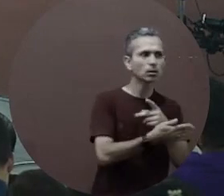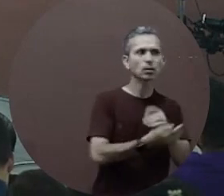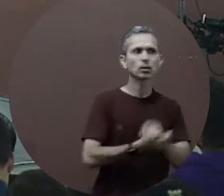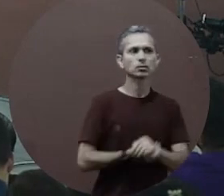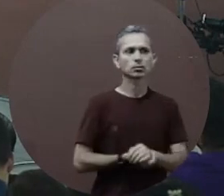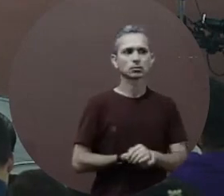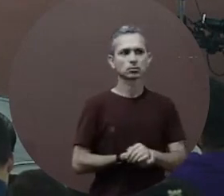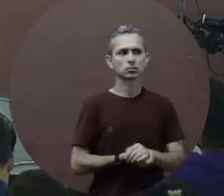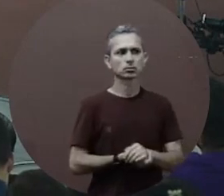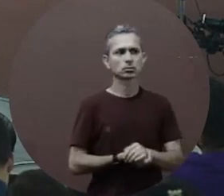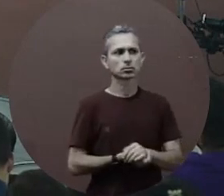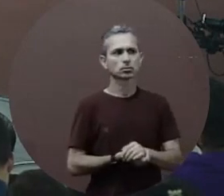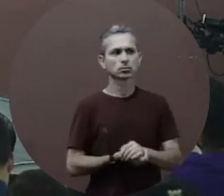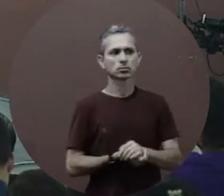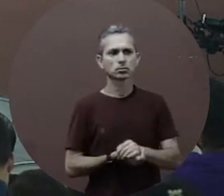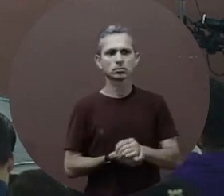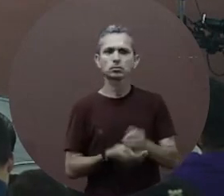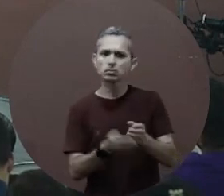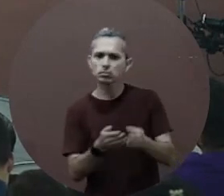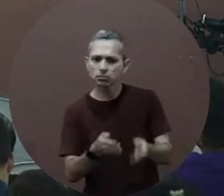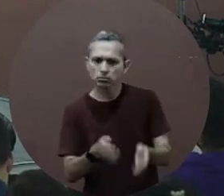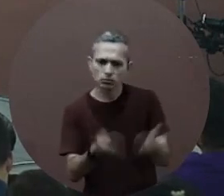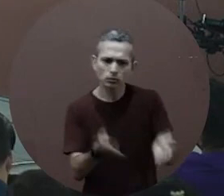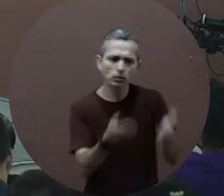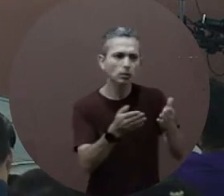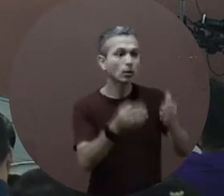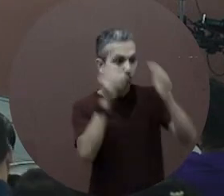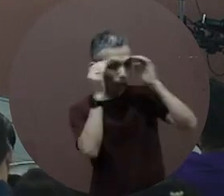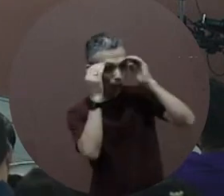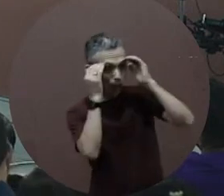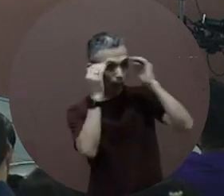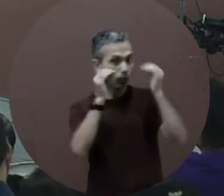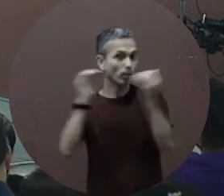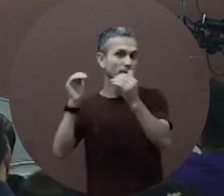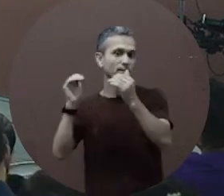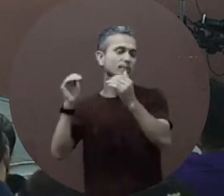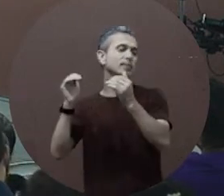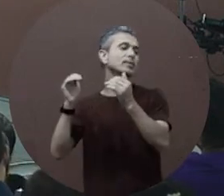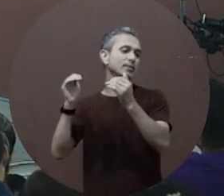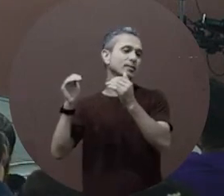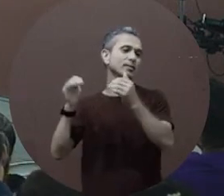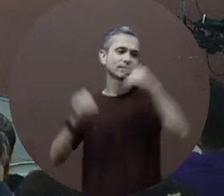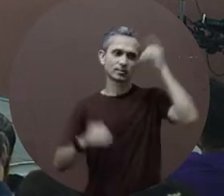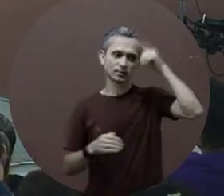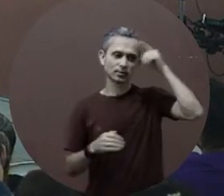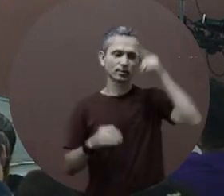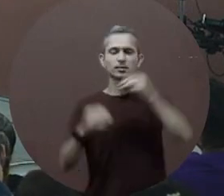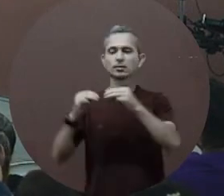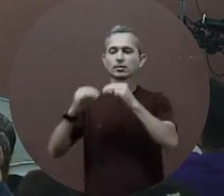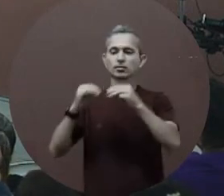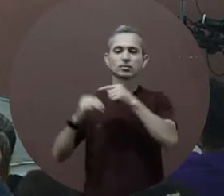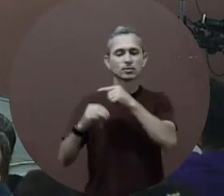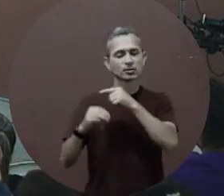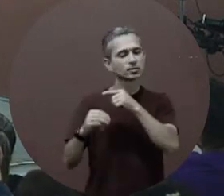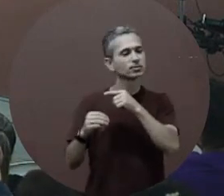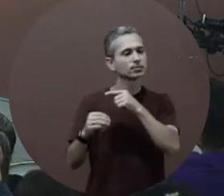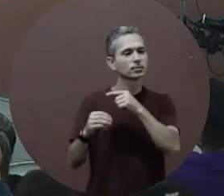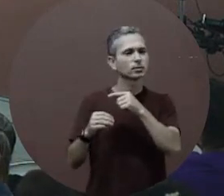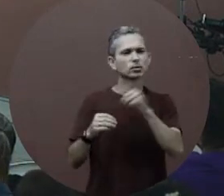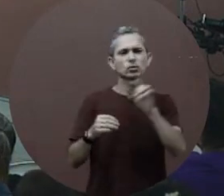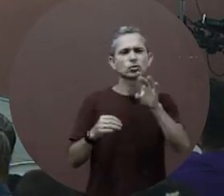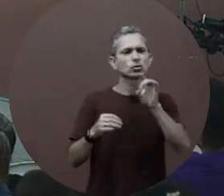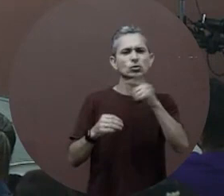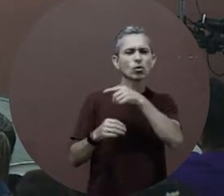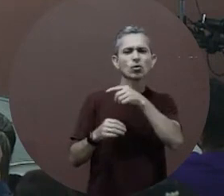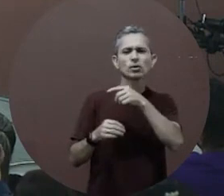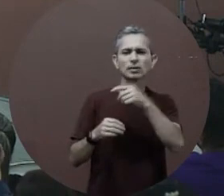exortação é: obedeçam aos seus líderes. É um chamado à obediência do povo àqueles que têm uma missão de quê? Obedecer só porque o cara é líder?